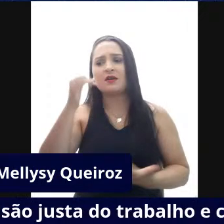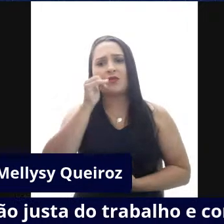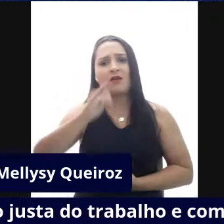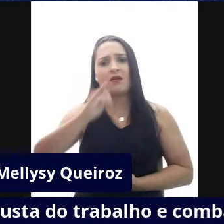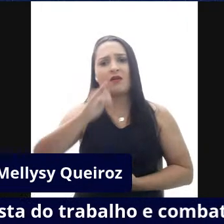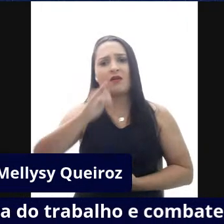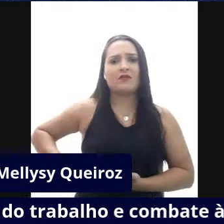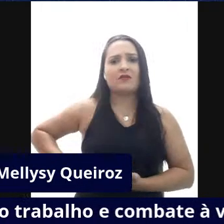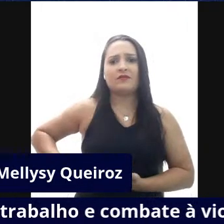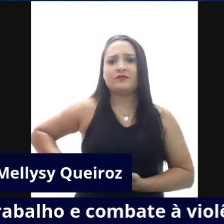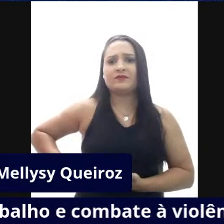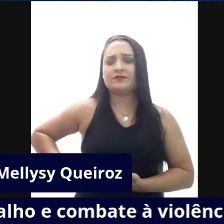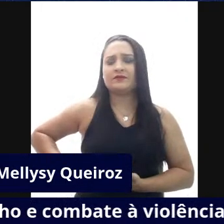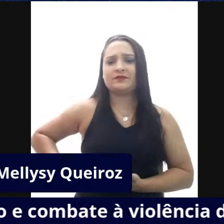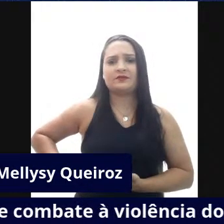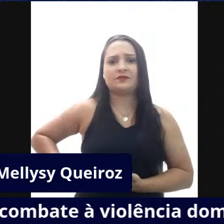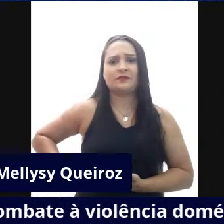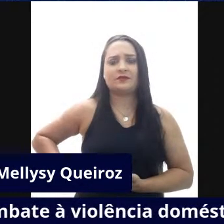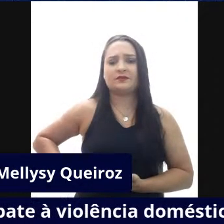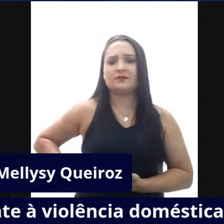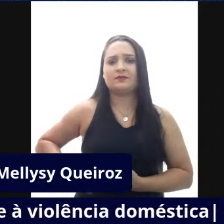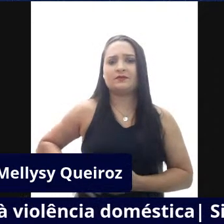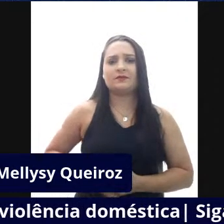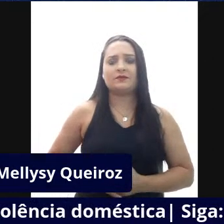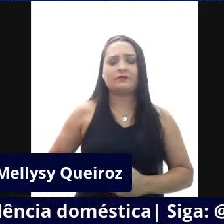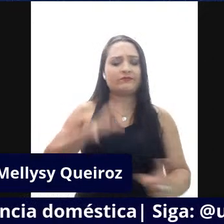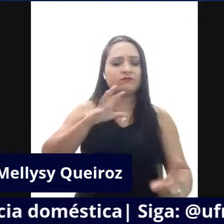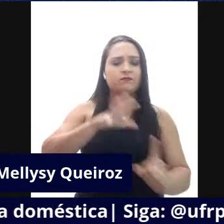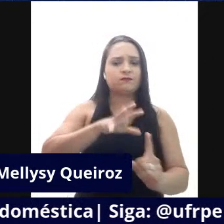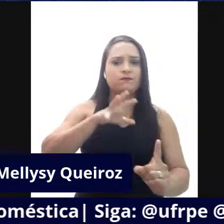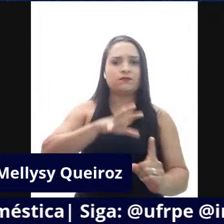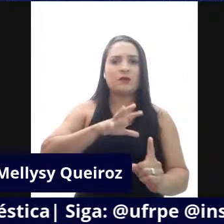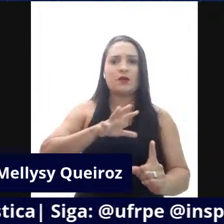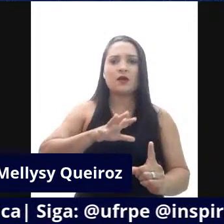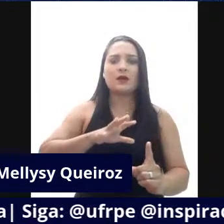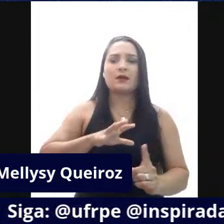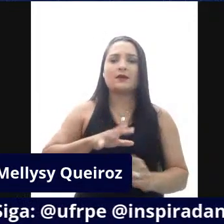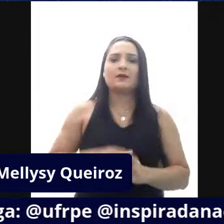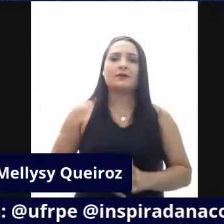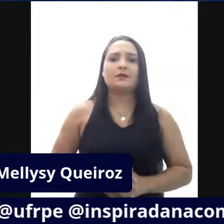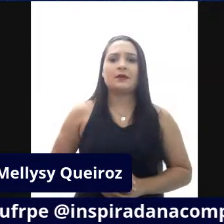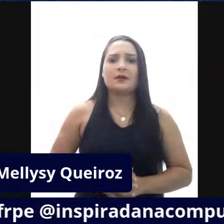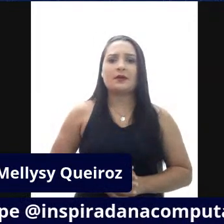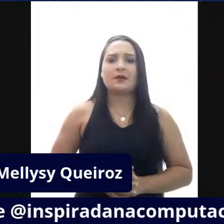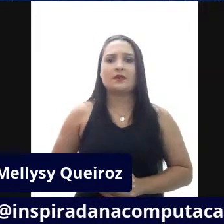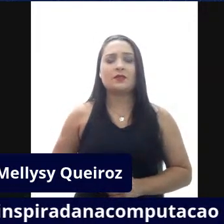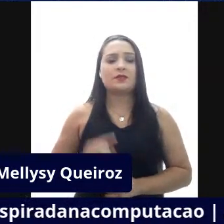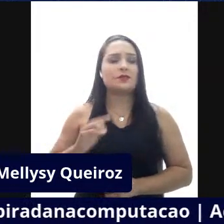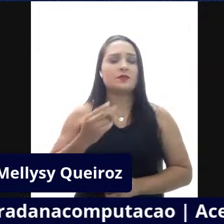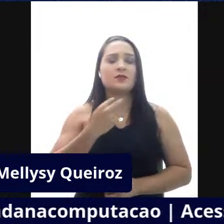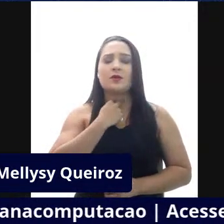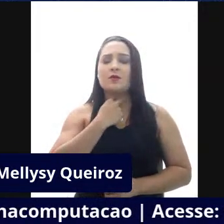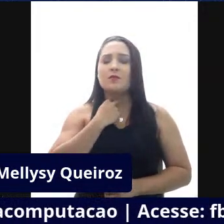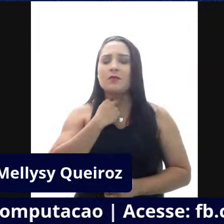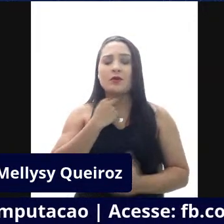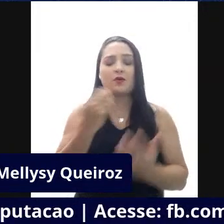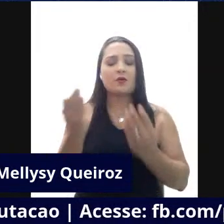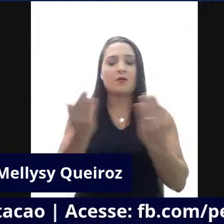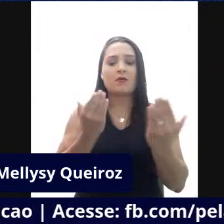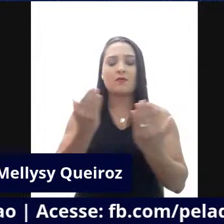né? É óbvio que a gente não está comparando com Covid, mas como é que essa questão ela deixa de ser